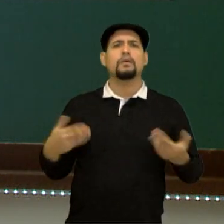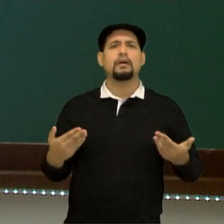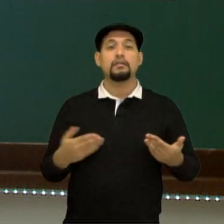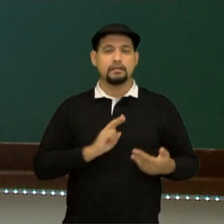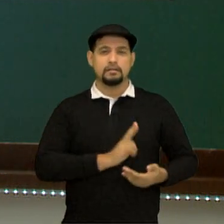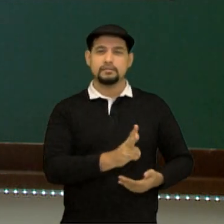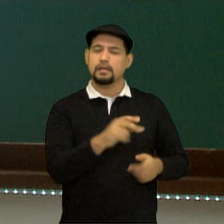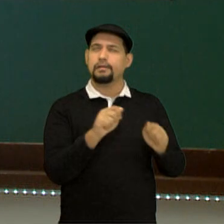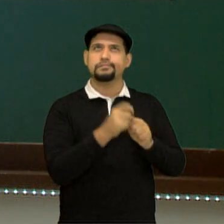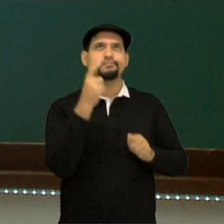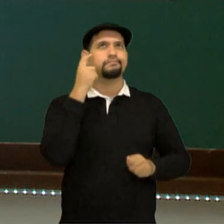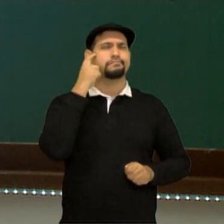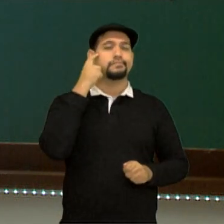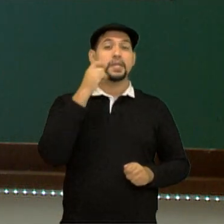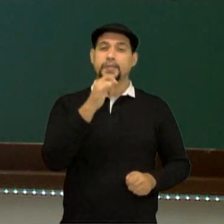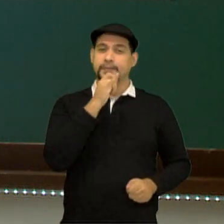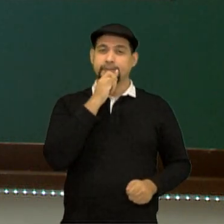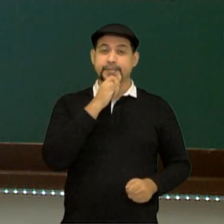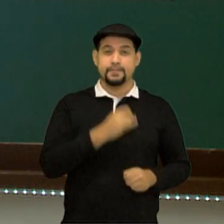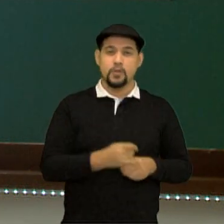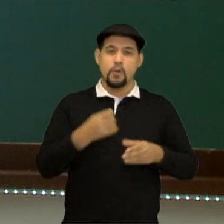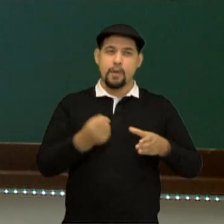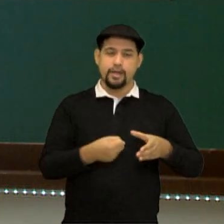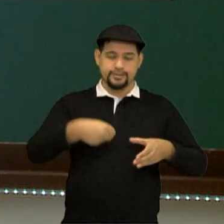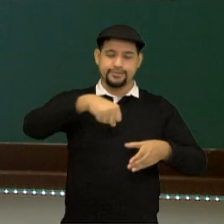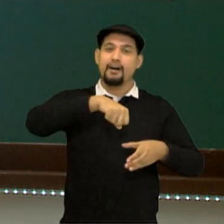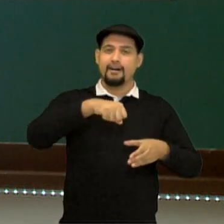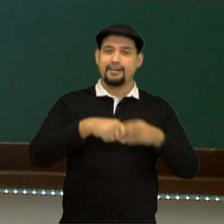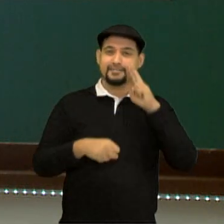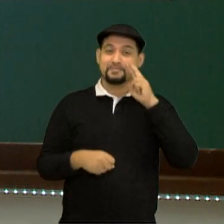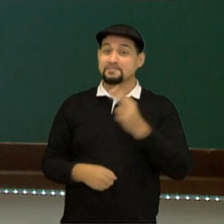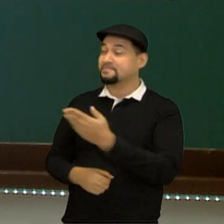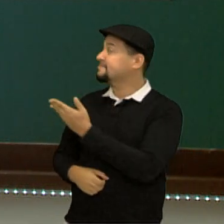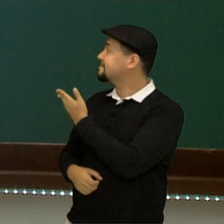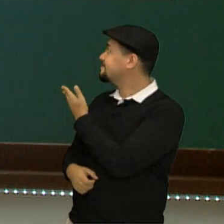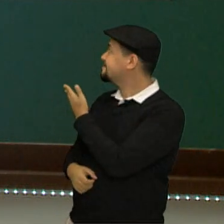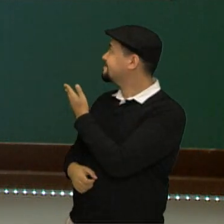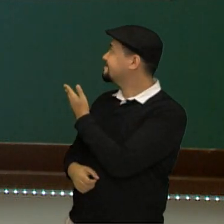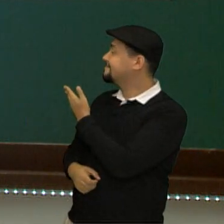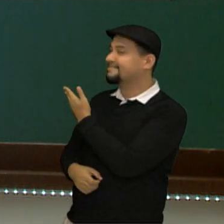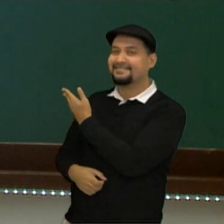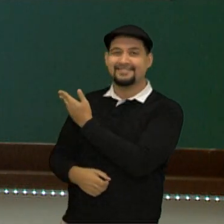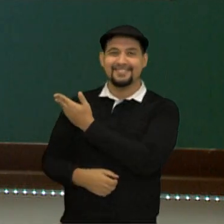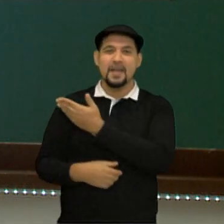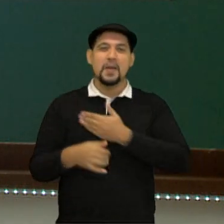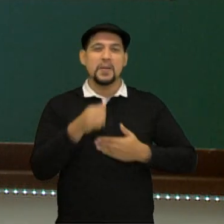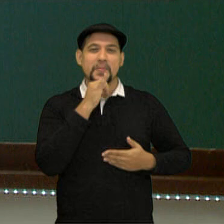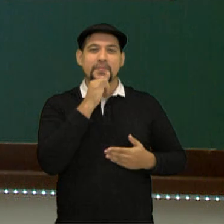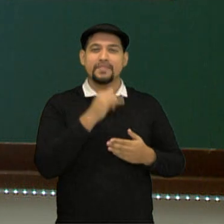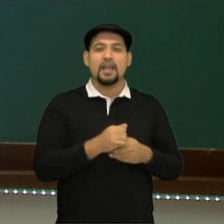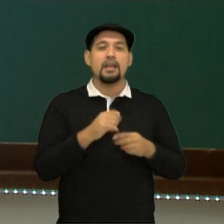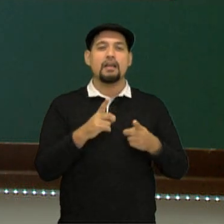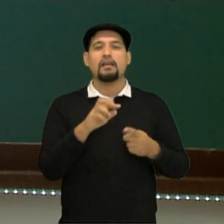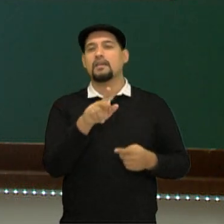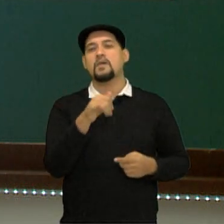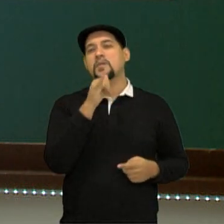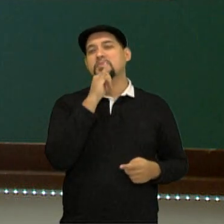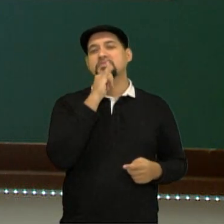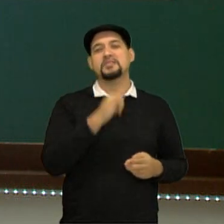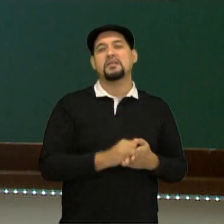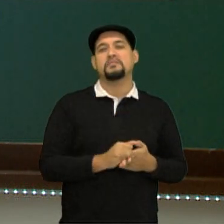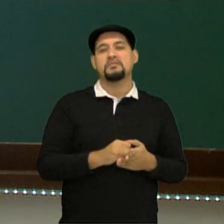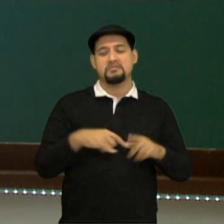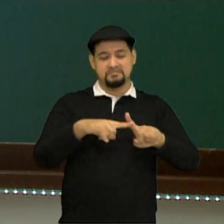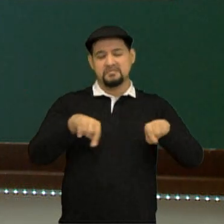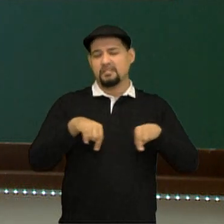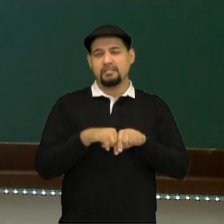sempre fazem. Então, uma jarrinha aqui. Vamos aproximar esse formato dessa jarra como se fosse um cilindro, uma